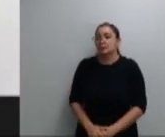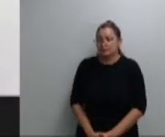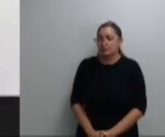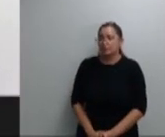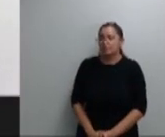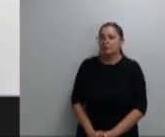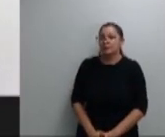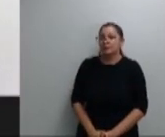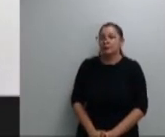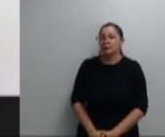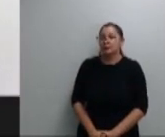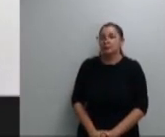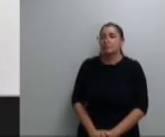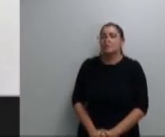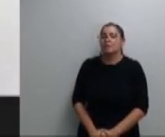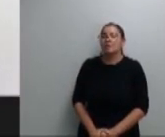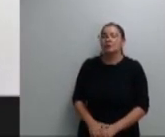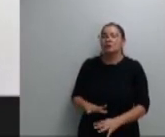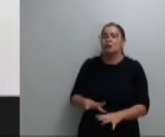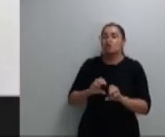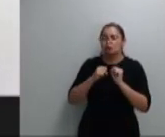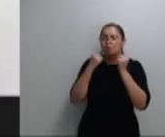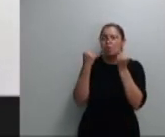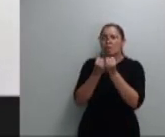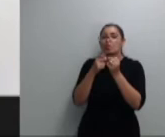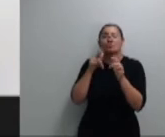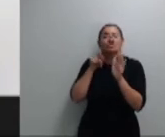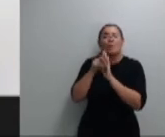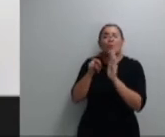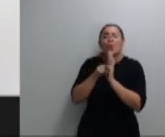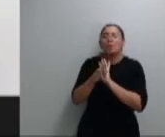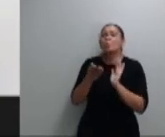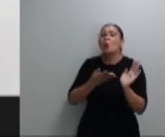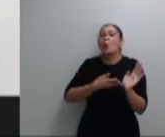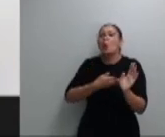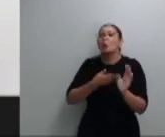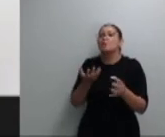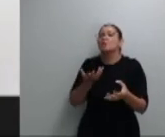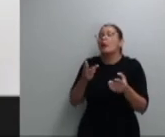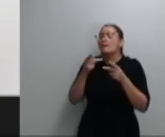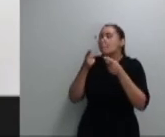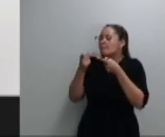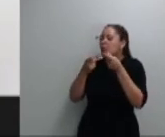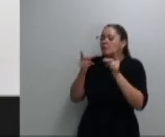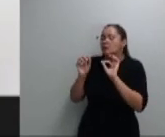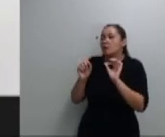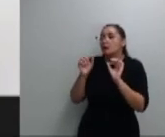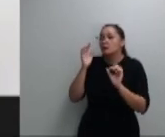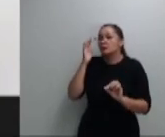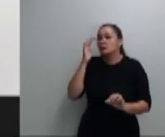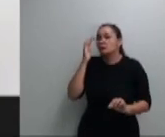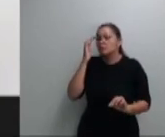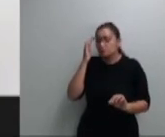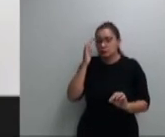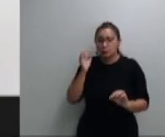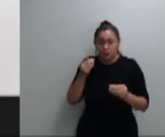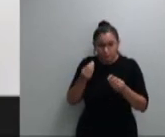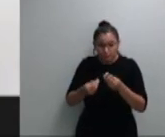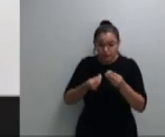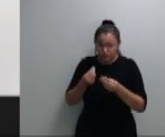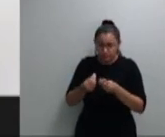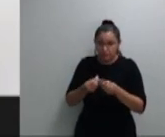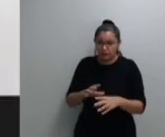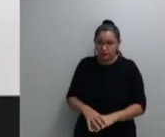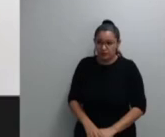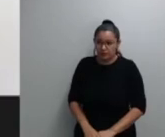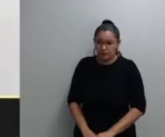na verdade a gente tem adotado uma sistemática de indagar aos colegas se querem algum esclarecimento mas vossa excelência como advogado tem o direito se for